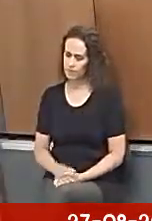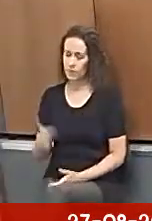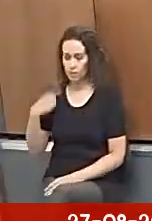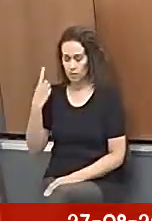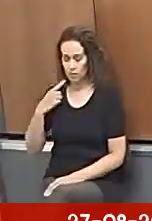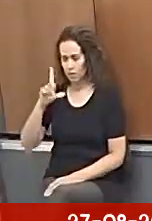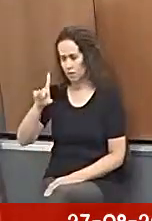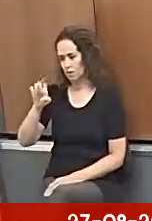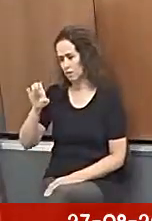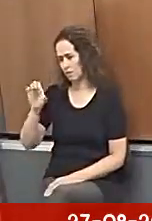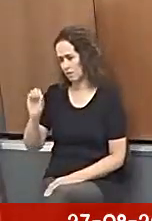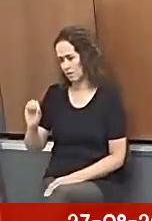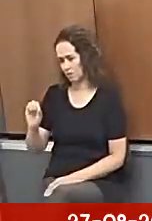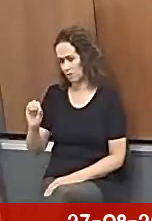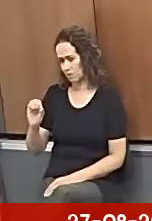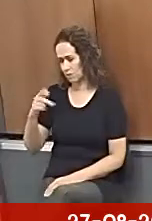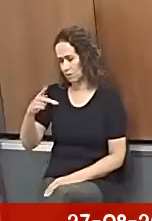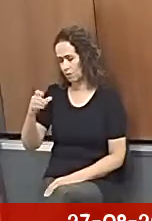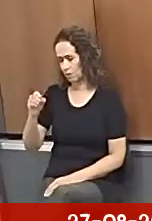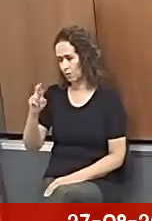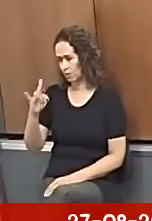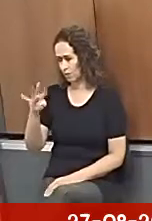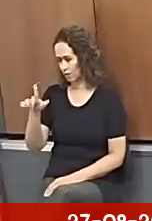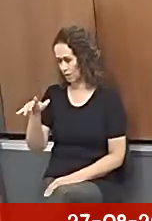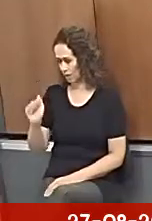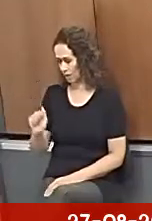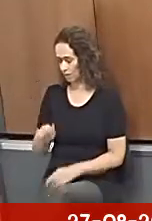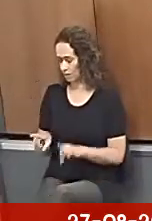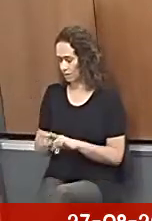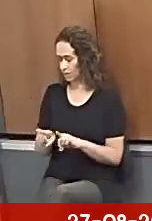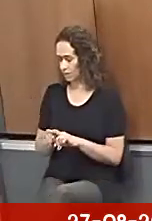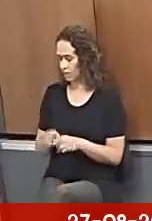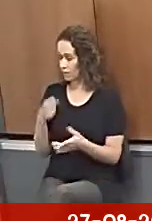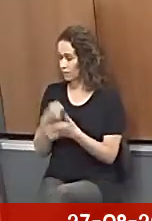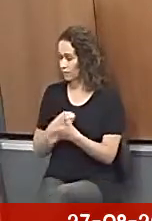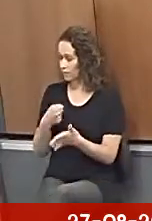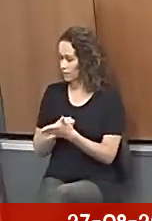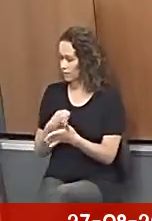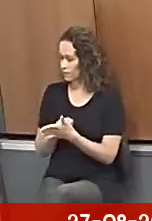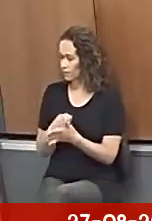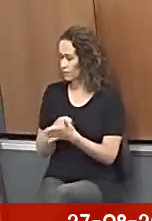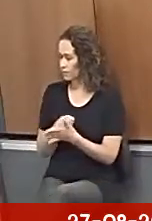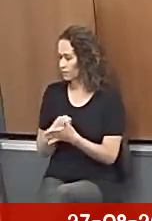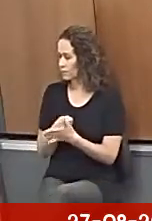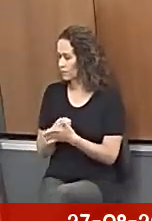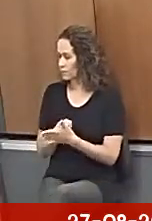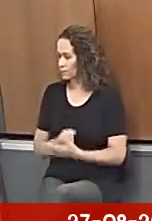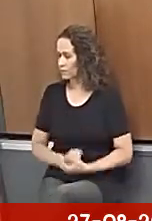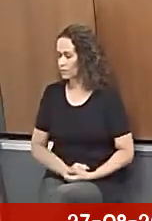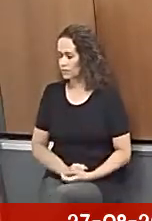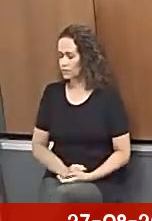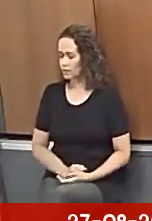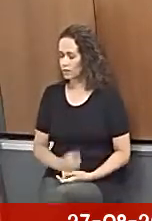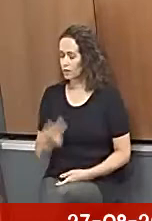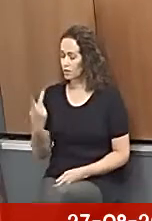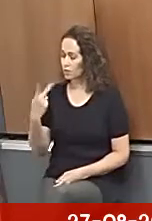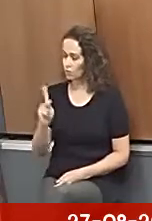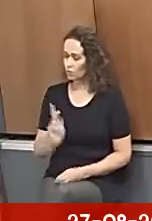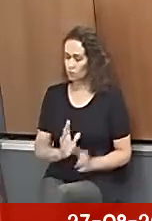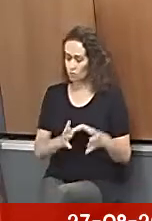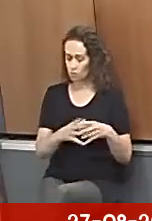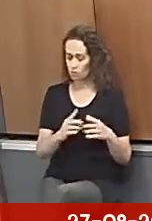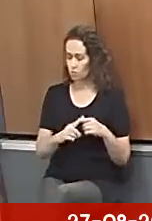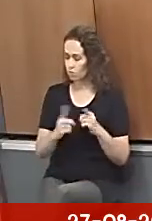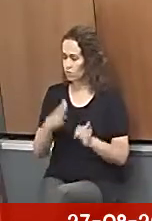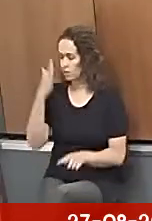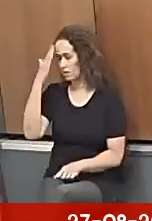leo portela grande terreiro também nessa luta apesar de não ser dessa comissão mas a gente sabe também